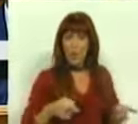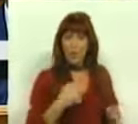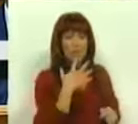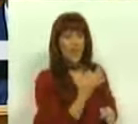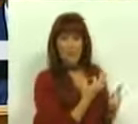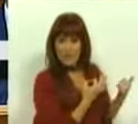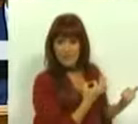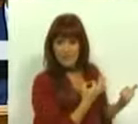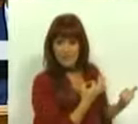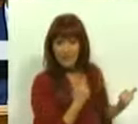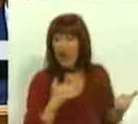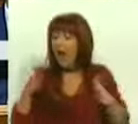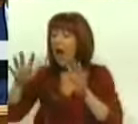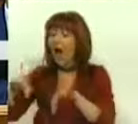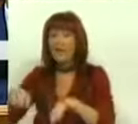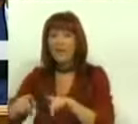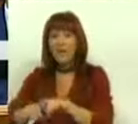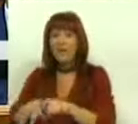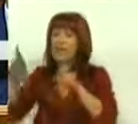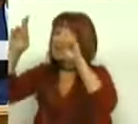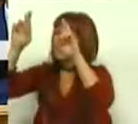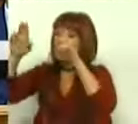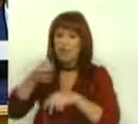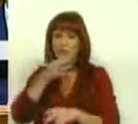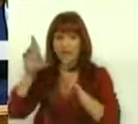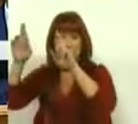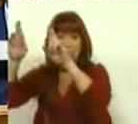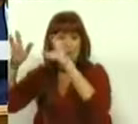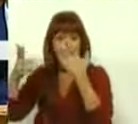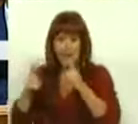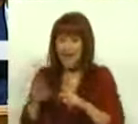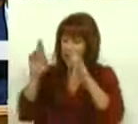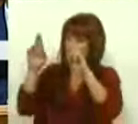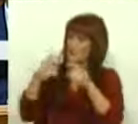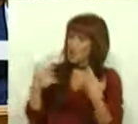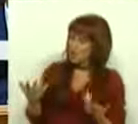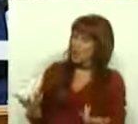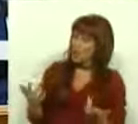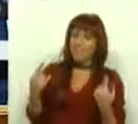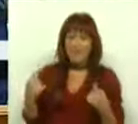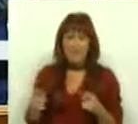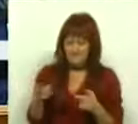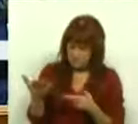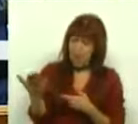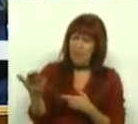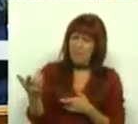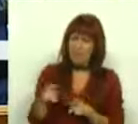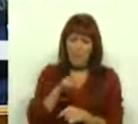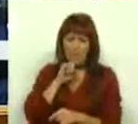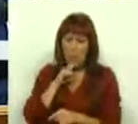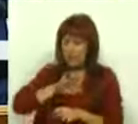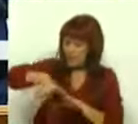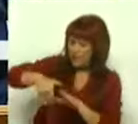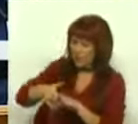pela credibilidade e quero acabar pela esperança, falando da esperança. A esperança que temos de ter ainda, de